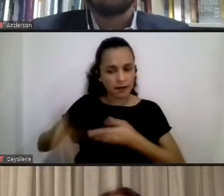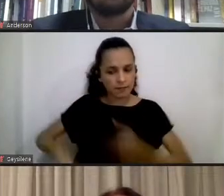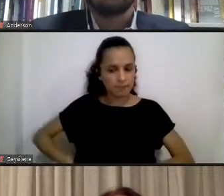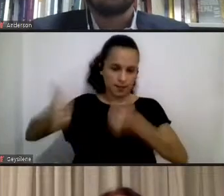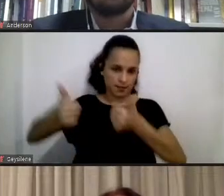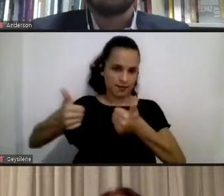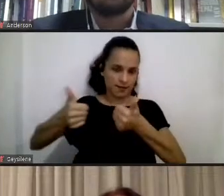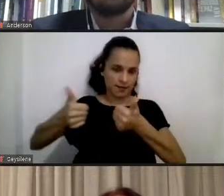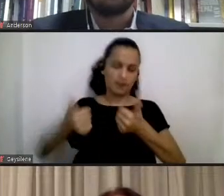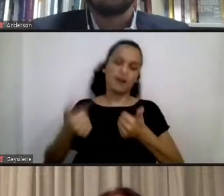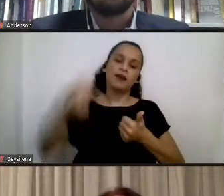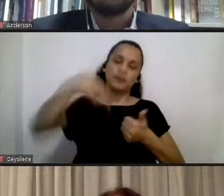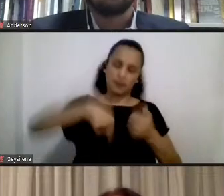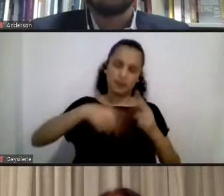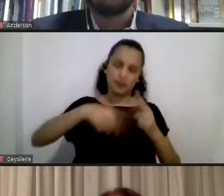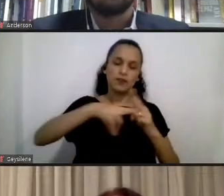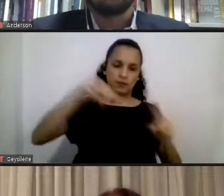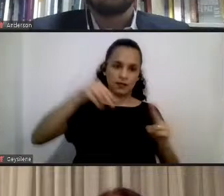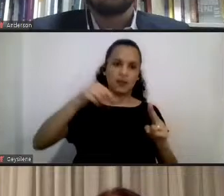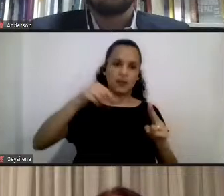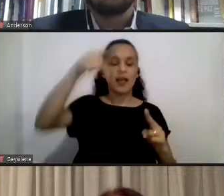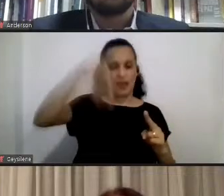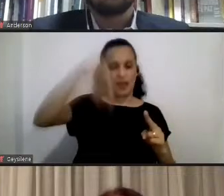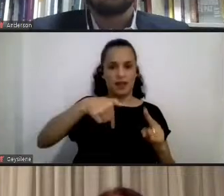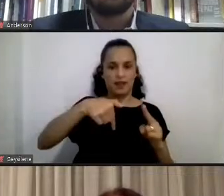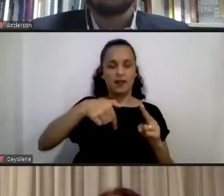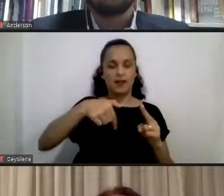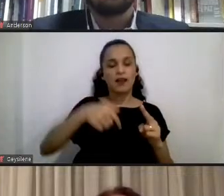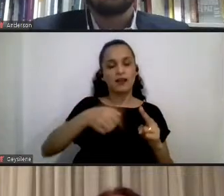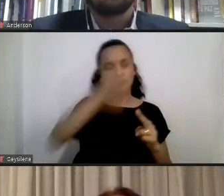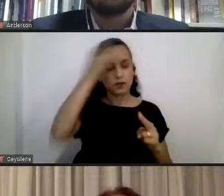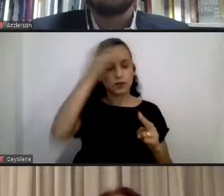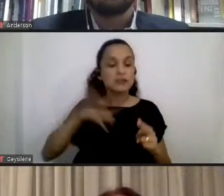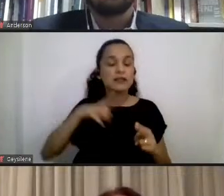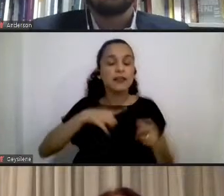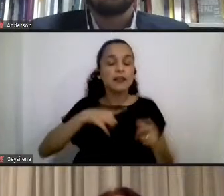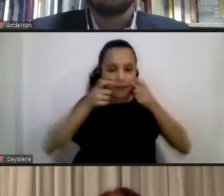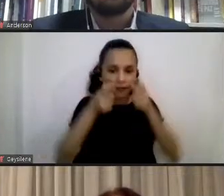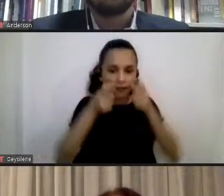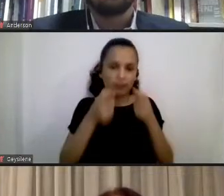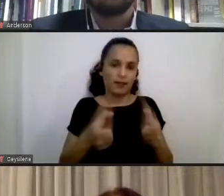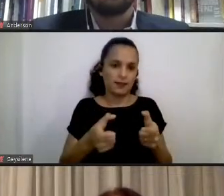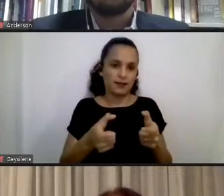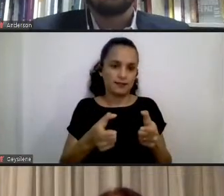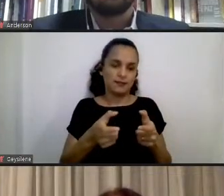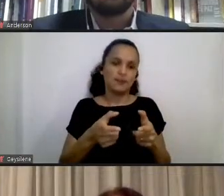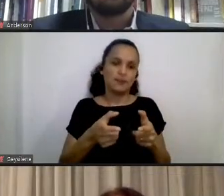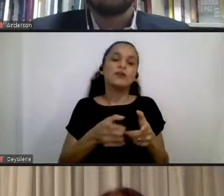de Brasília é hoje essa audiência, uma audiência constituída